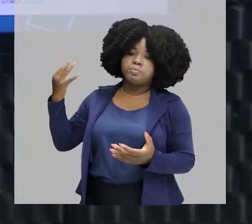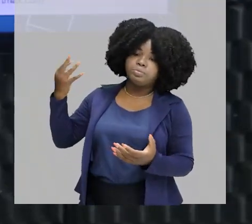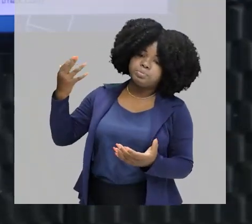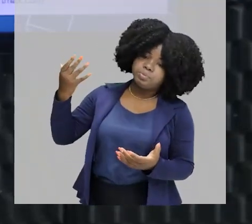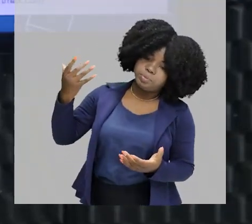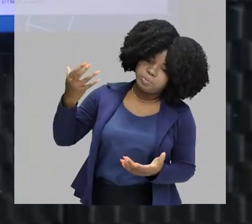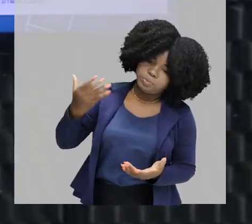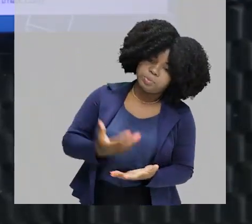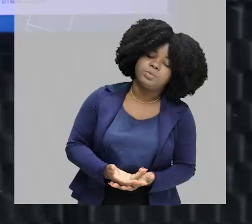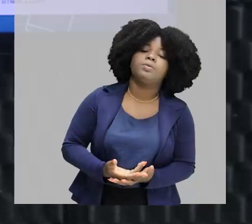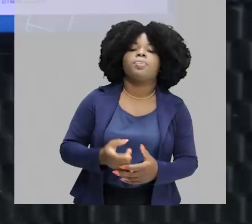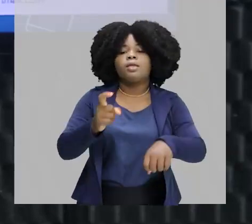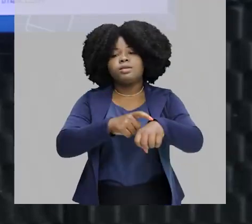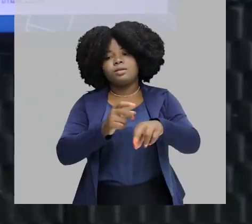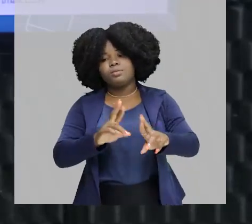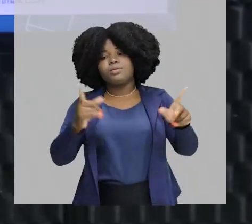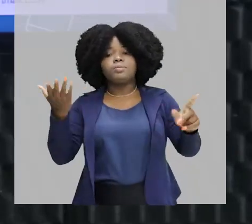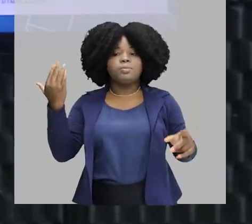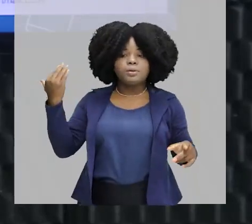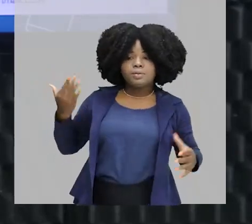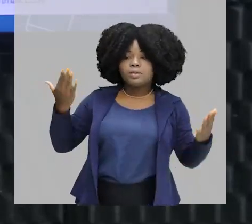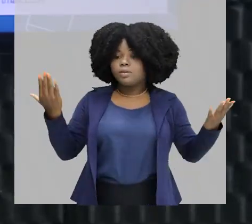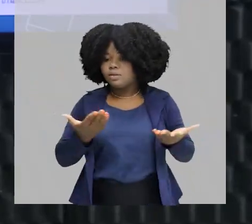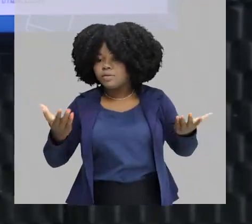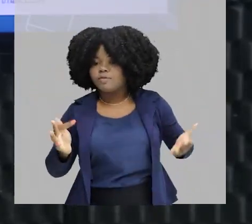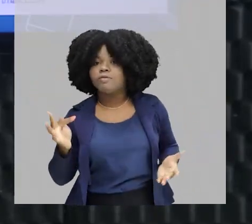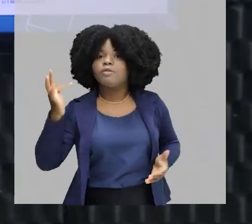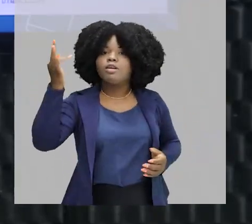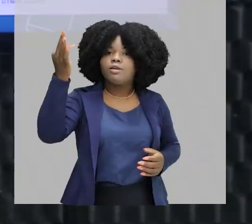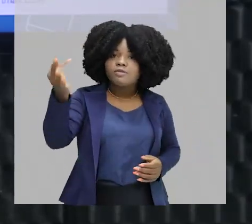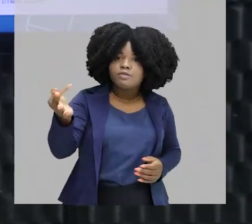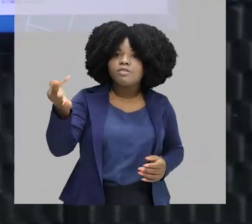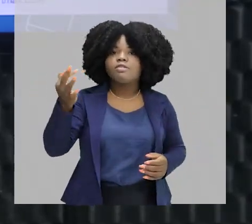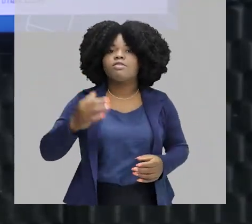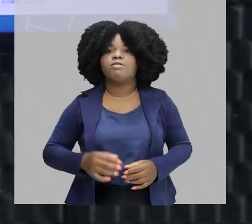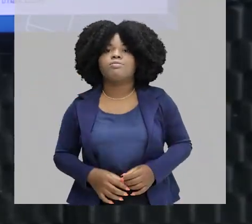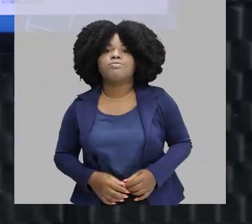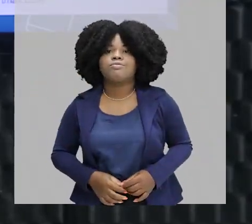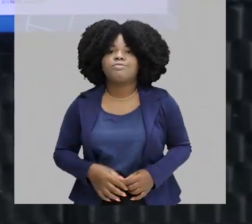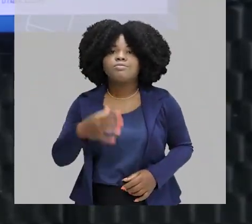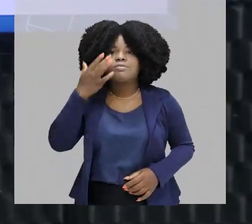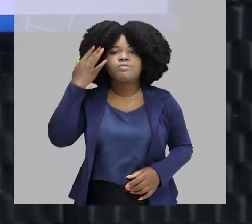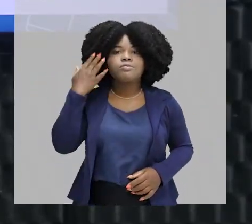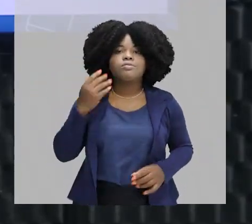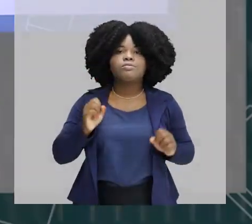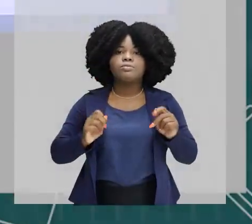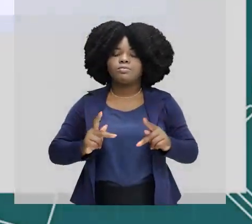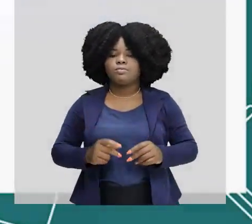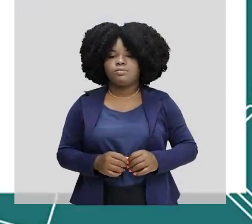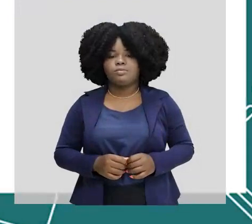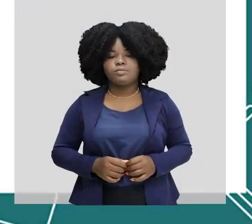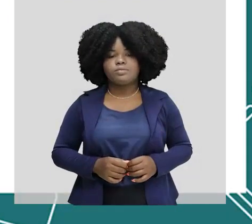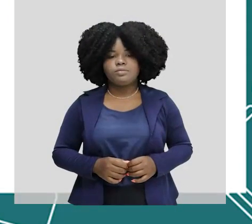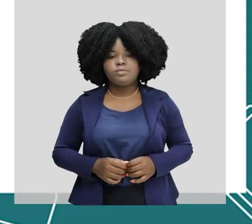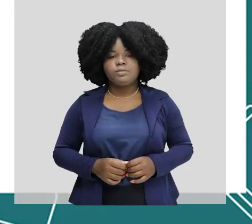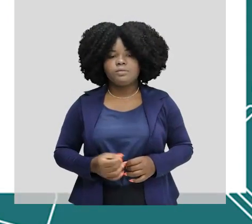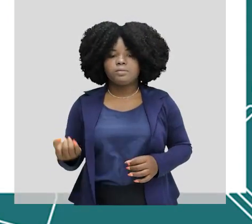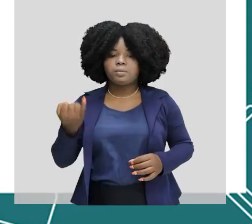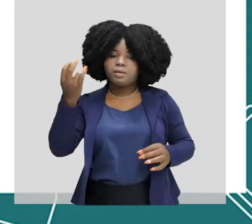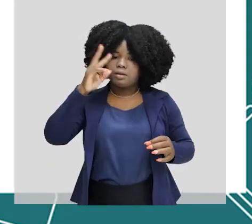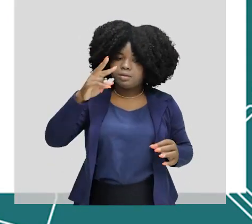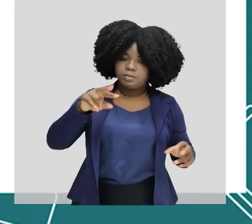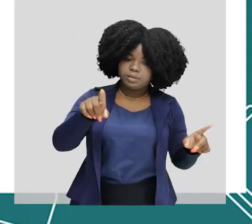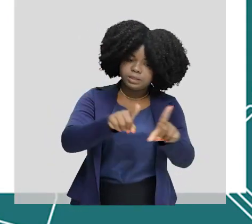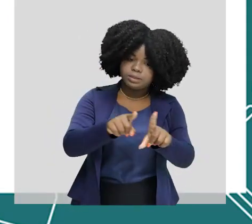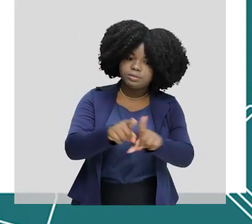diferentes tempos. Passado, presente e um possível impacto no futuro. Tá? É interessante quando a gente